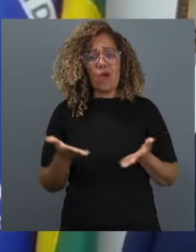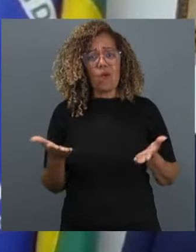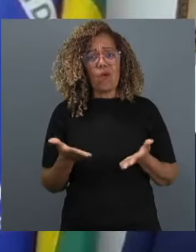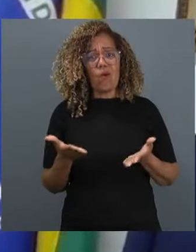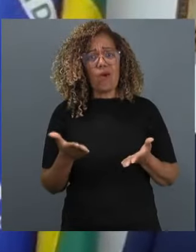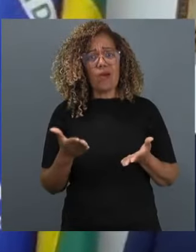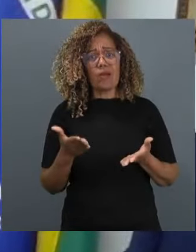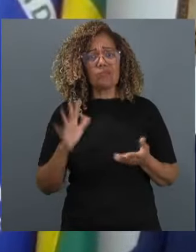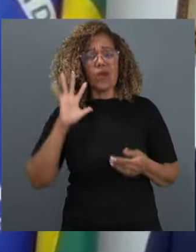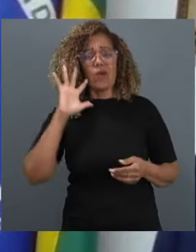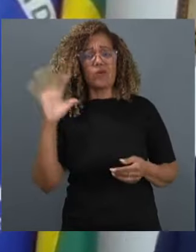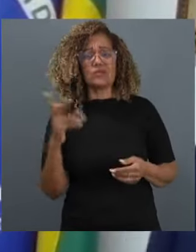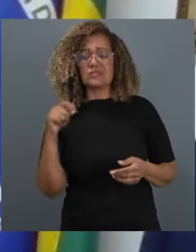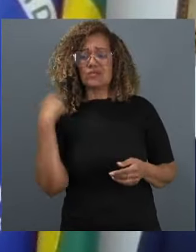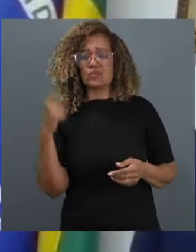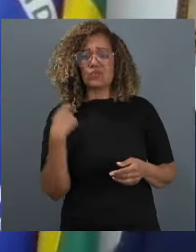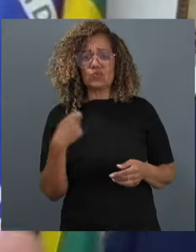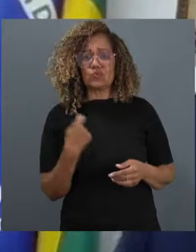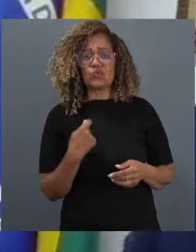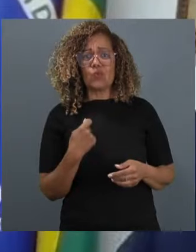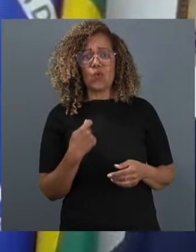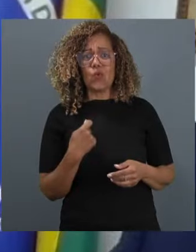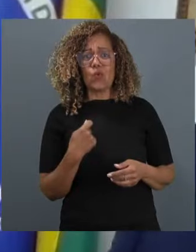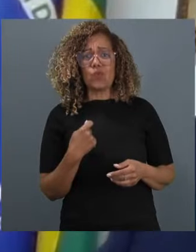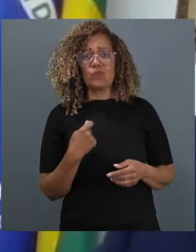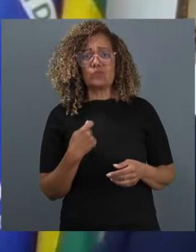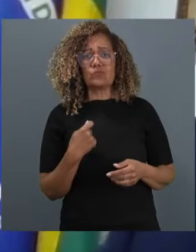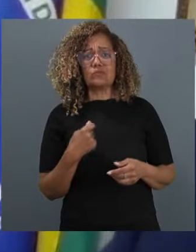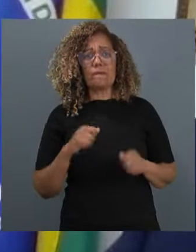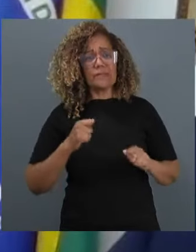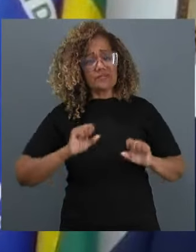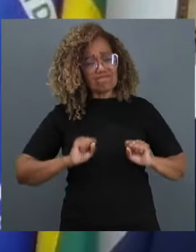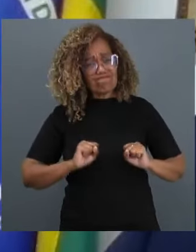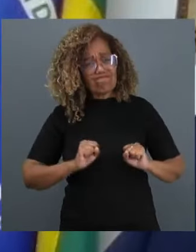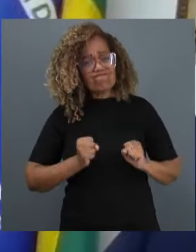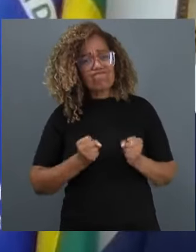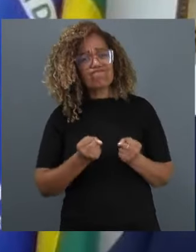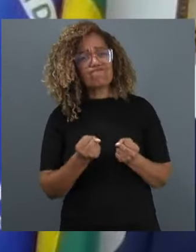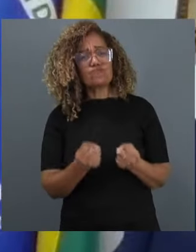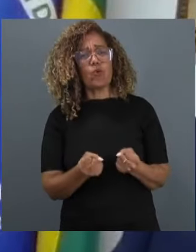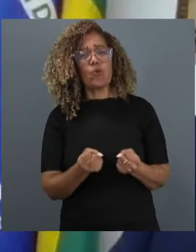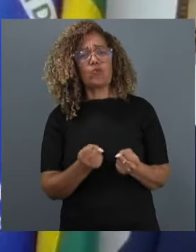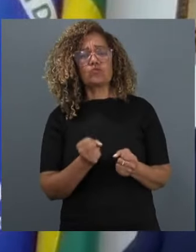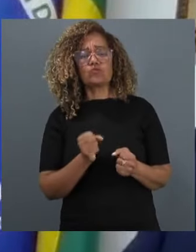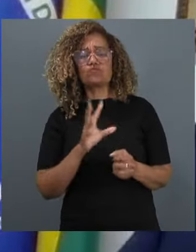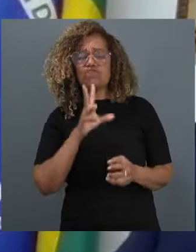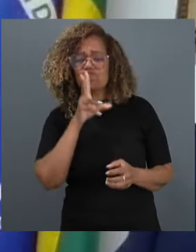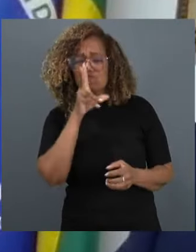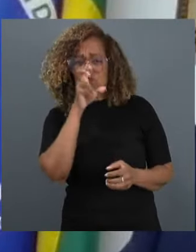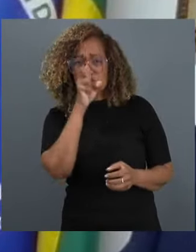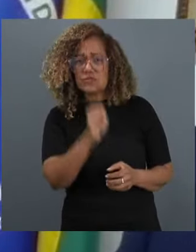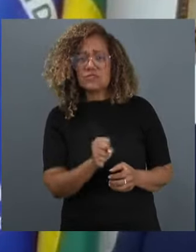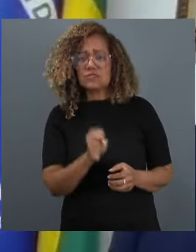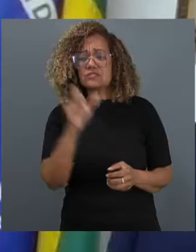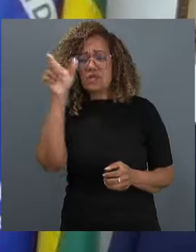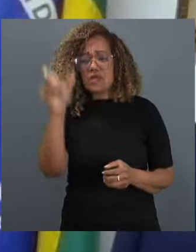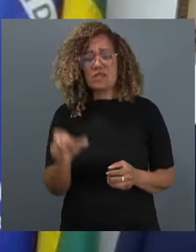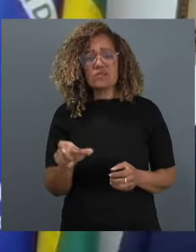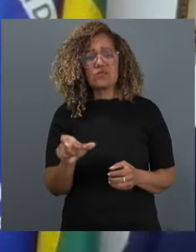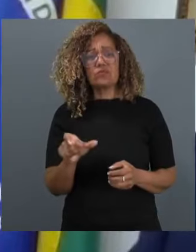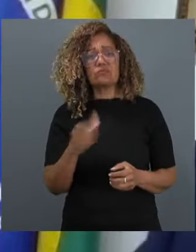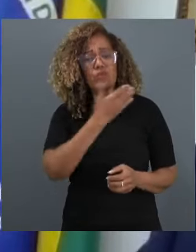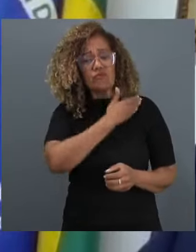Rio Grande do Sul, onde teria que somar os esforços, fortalecer o Eduardo Leite. Quando você vê